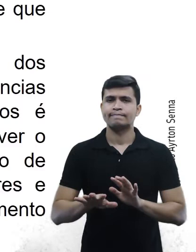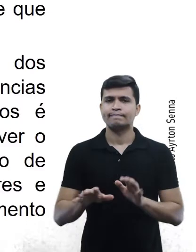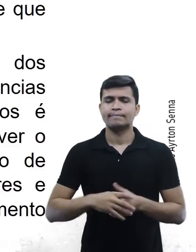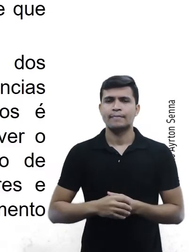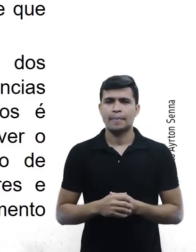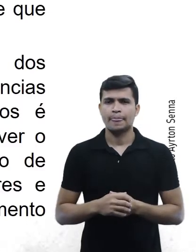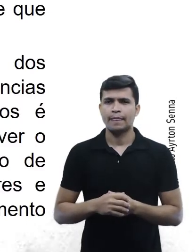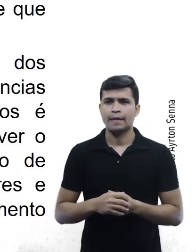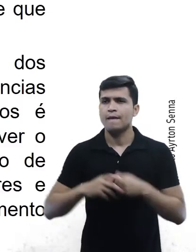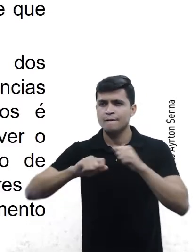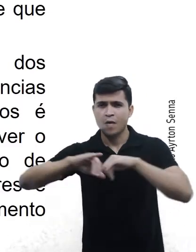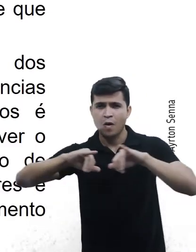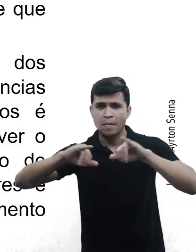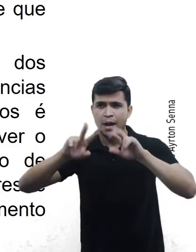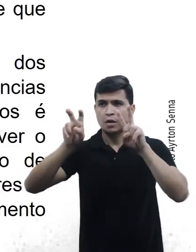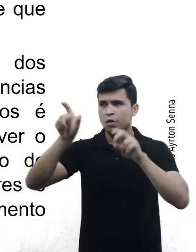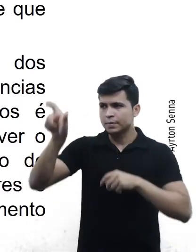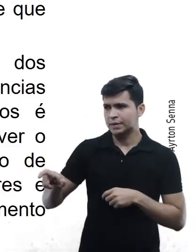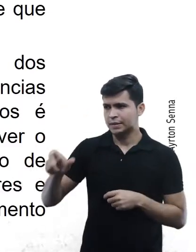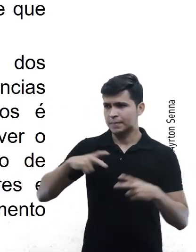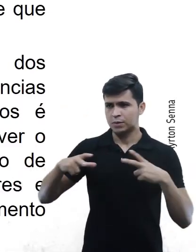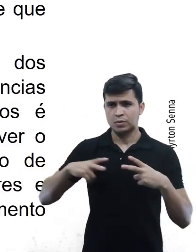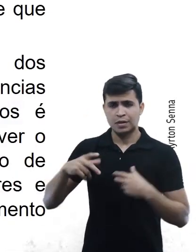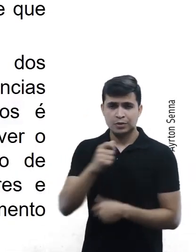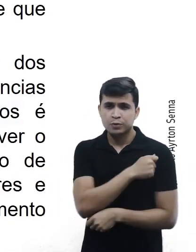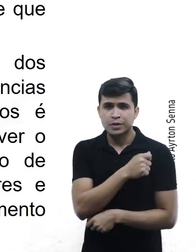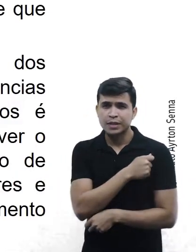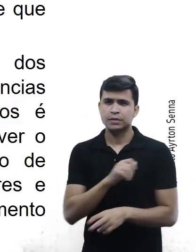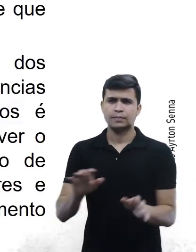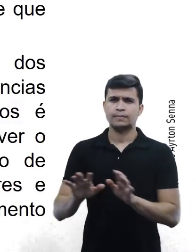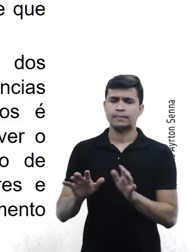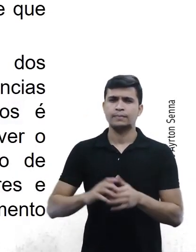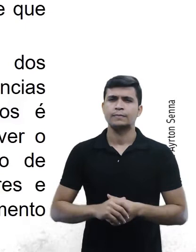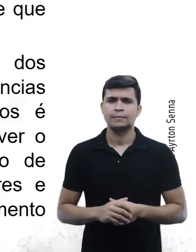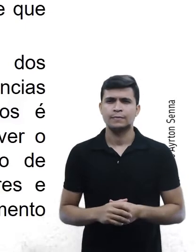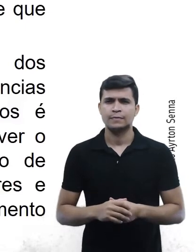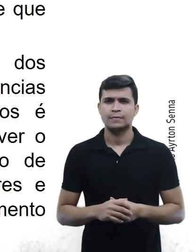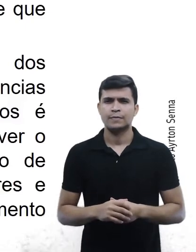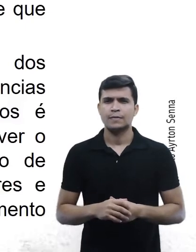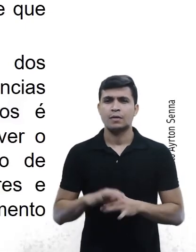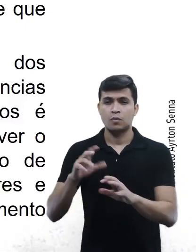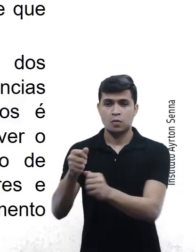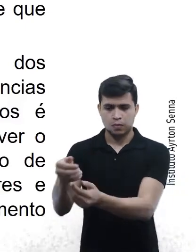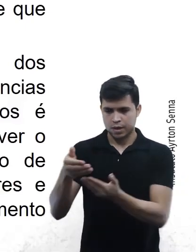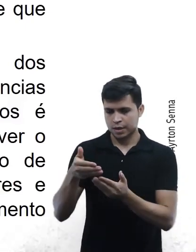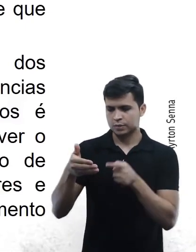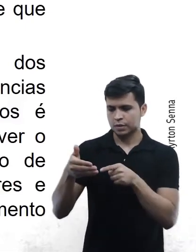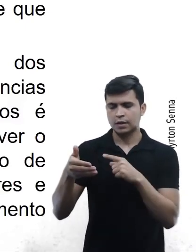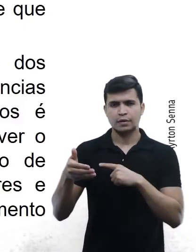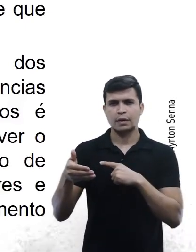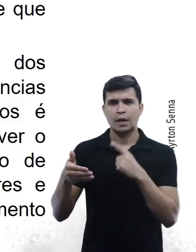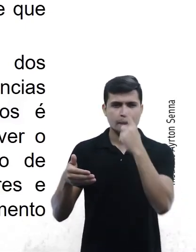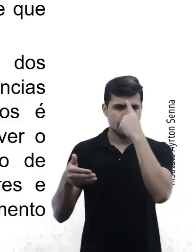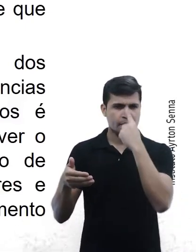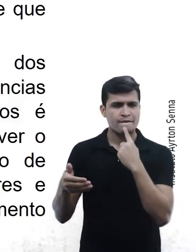por estudante a fim de proteger a identidade deles e não haver estigmatização. Não tratar os resultados